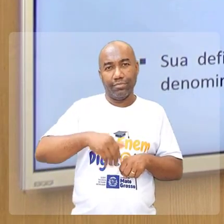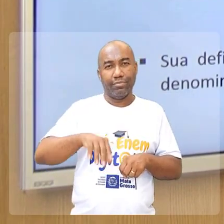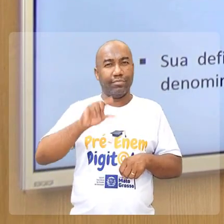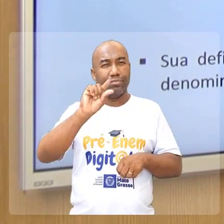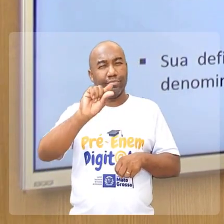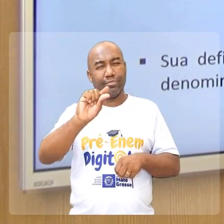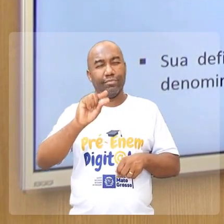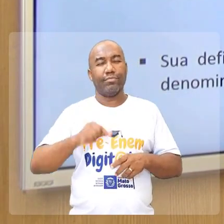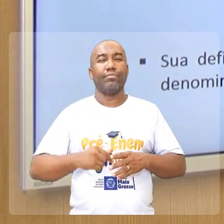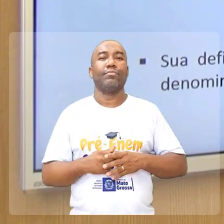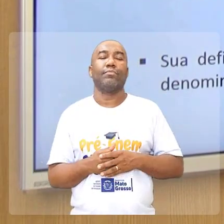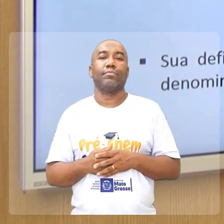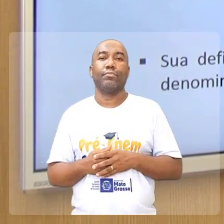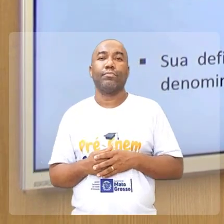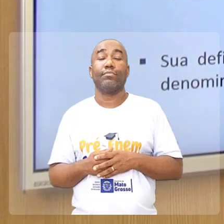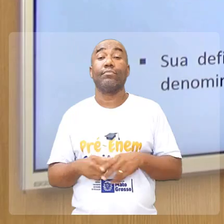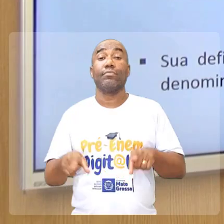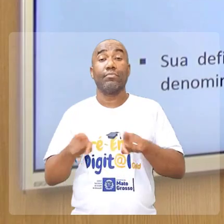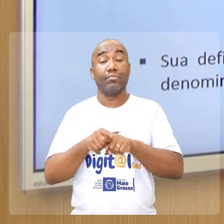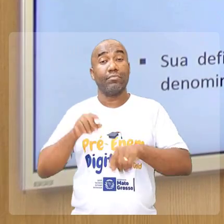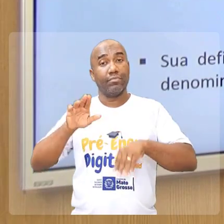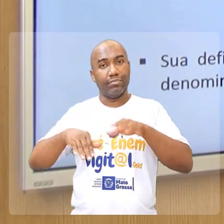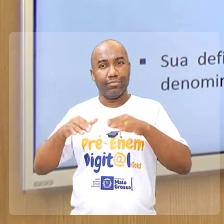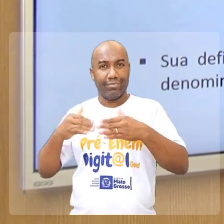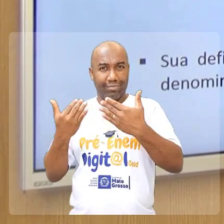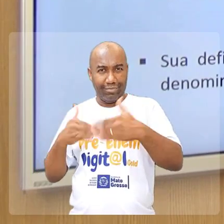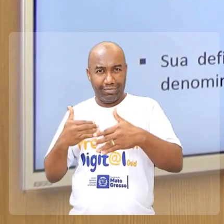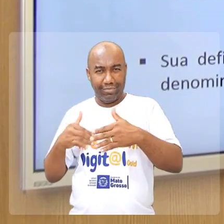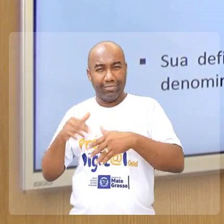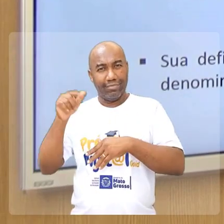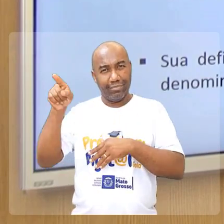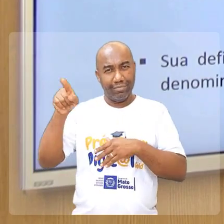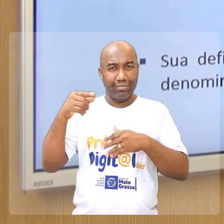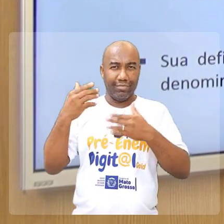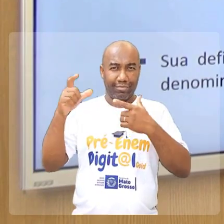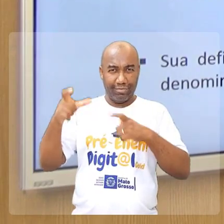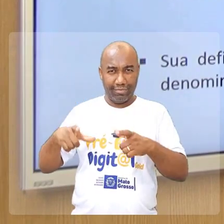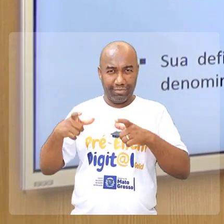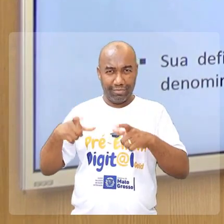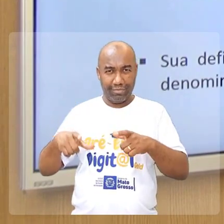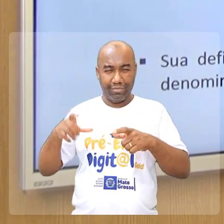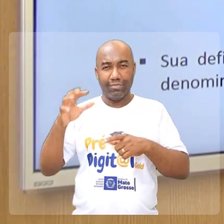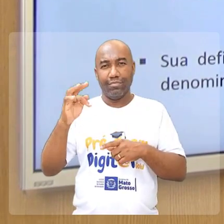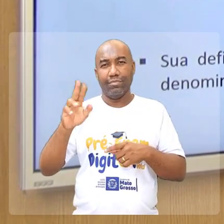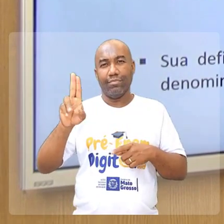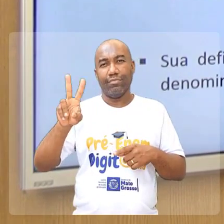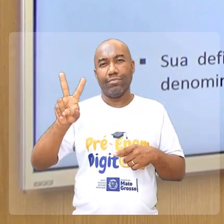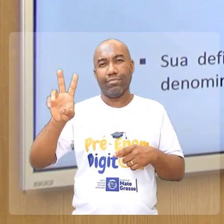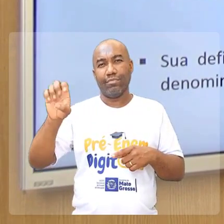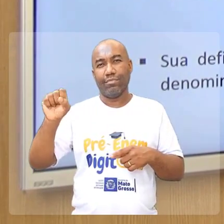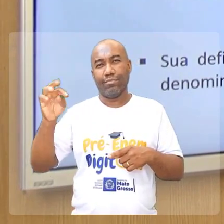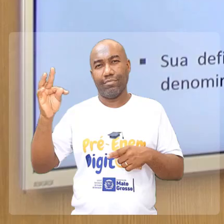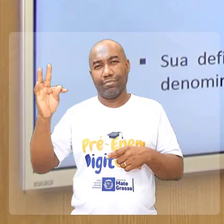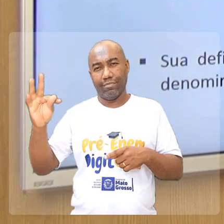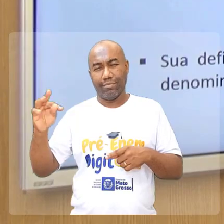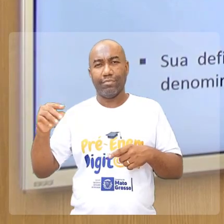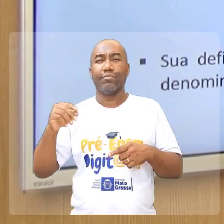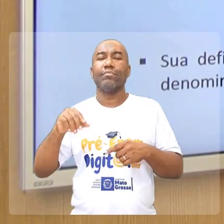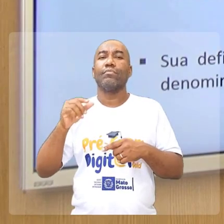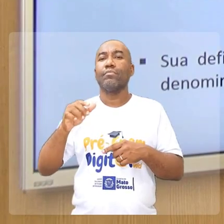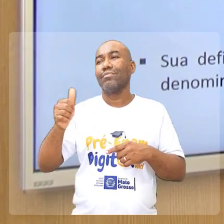urina. Como também já caiu em provas, por exemplo, na FUVEST. Qual é o efeito do álcool